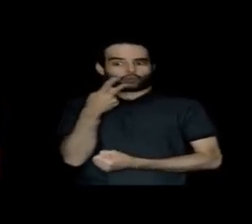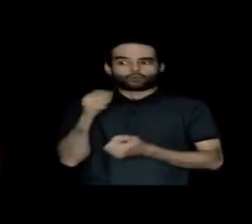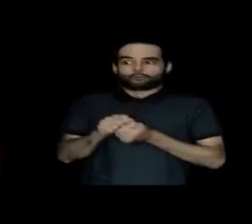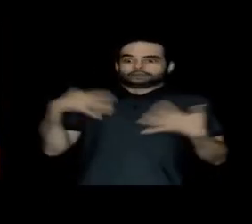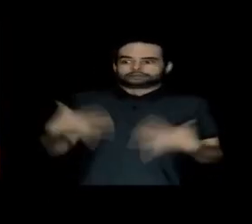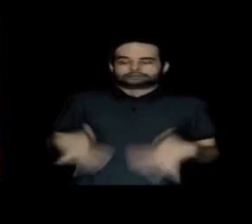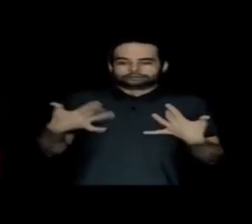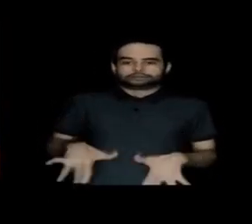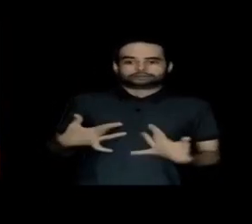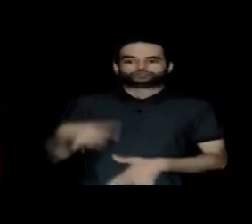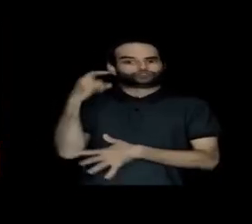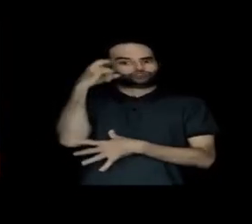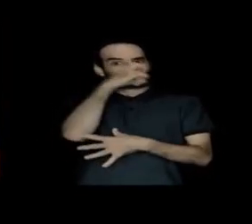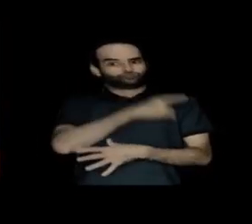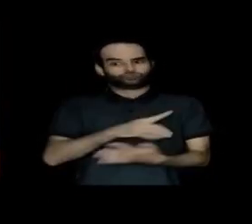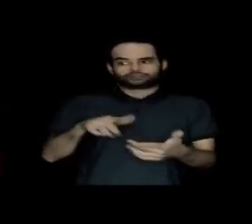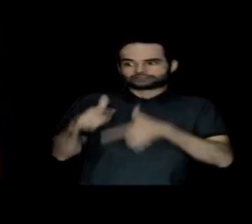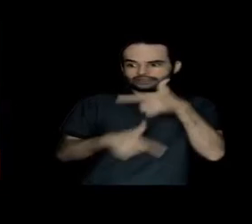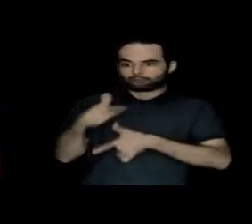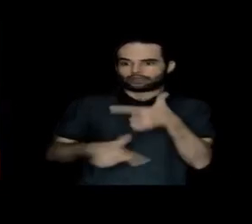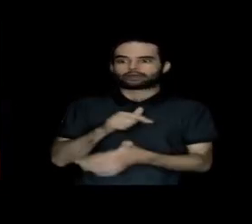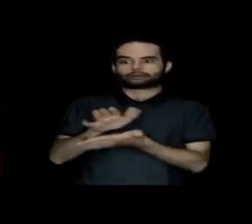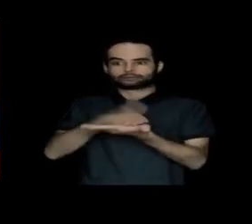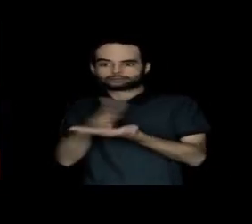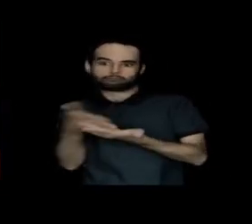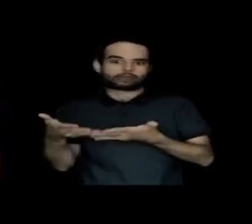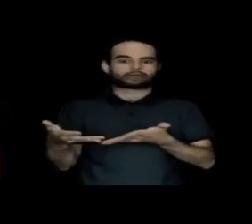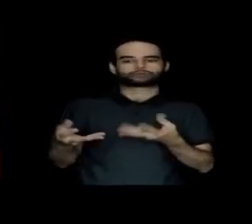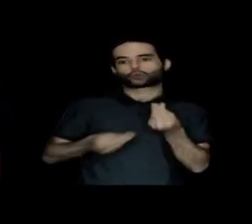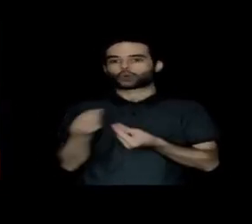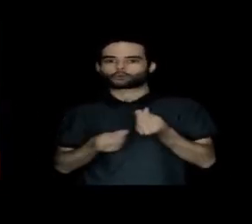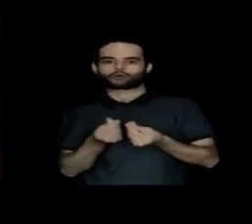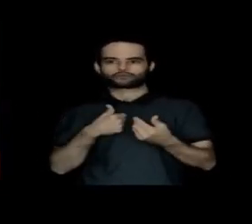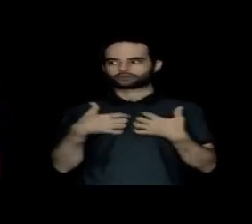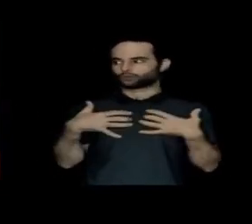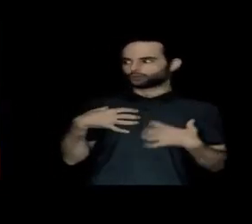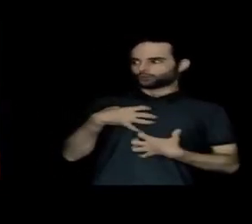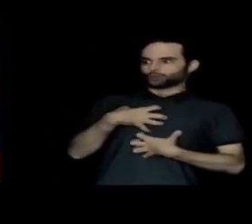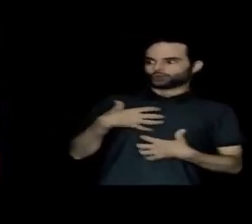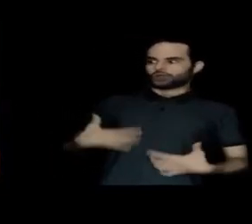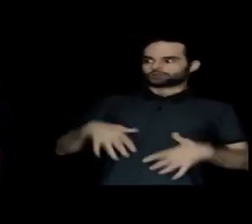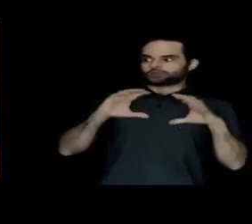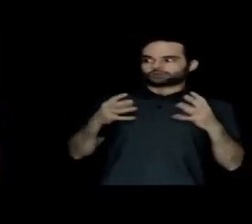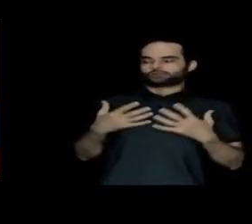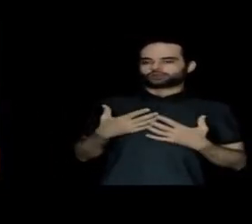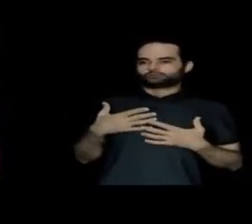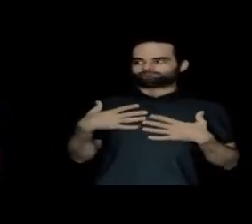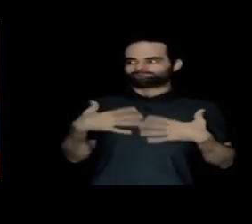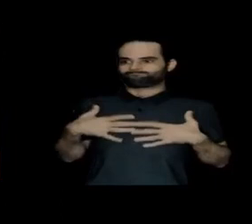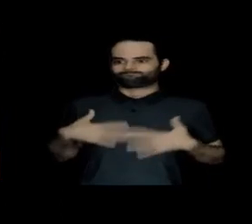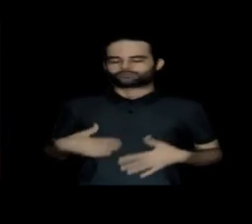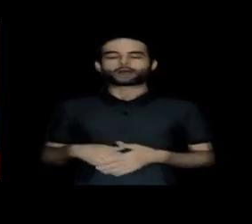cara, já pegar um surdo-cego, que todo mundo dizia que era o apocalipse da interpretação, eu